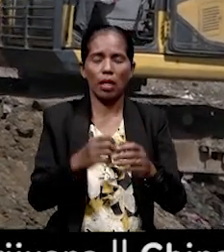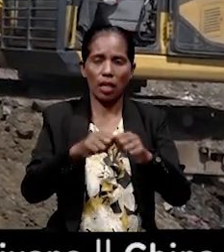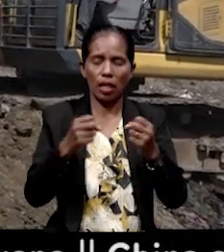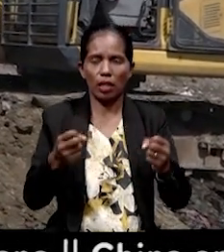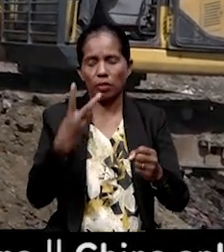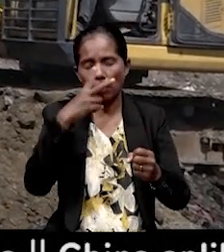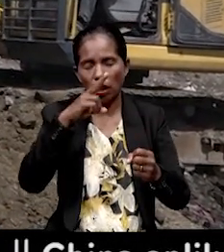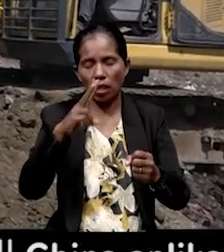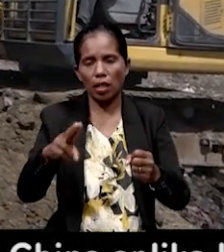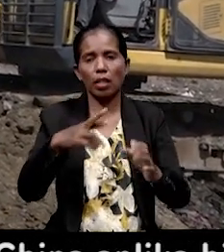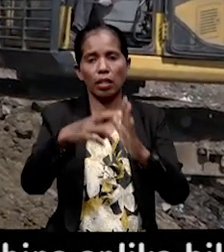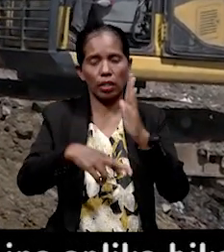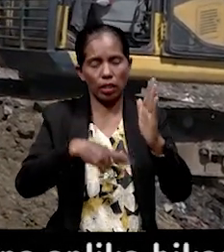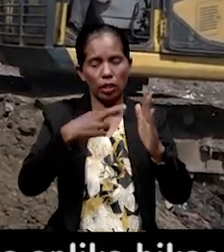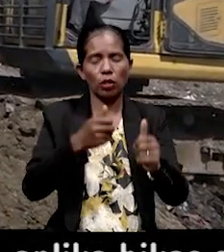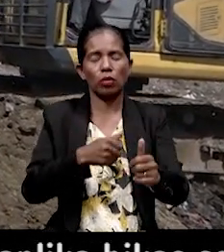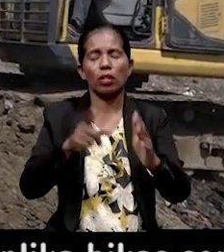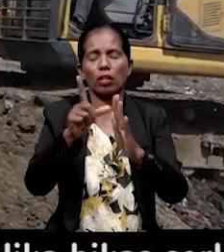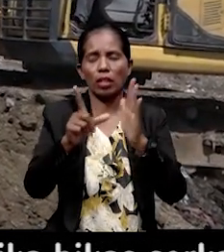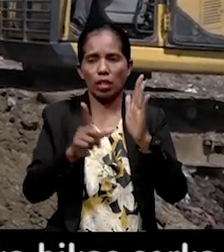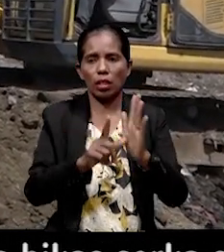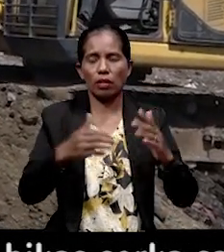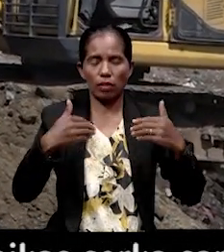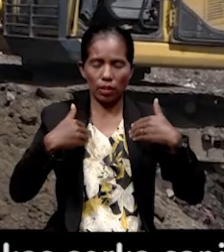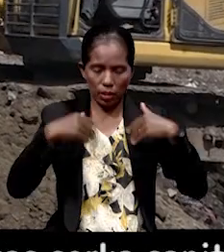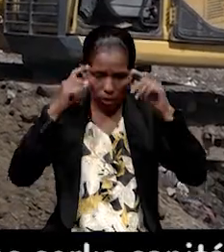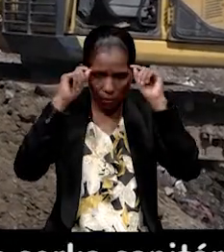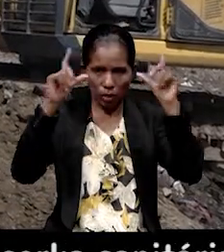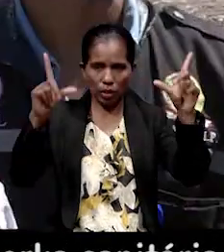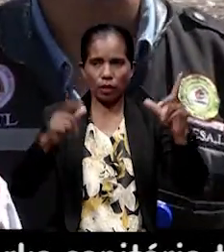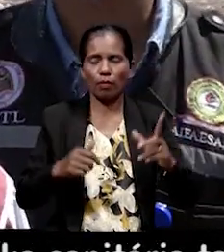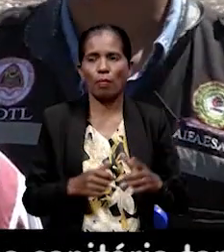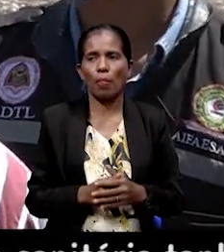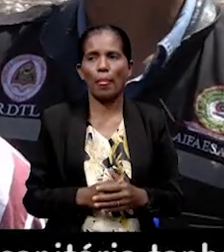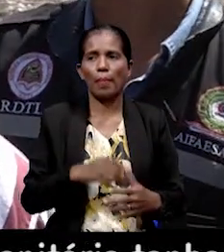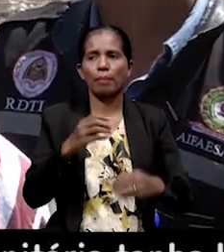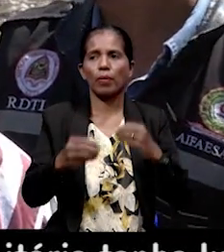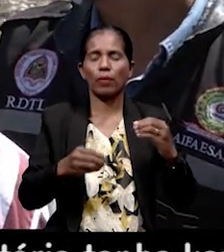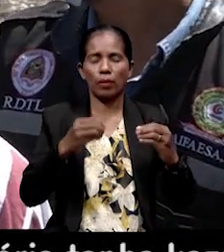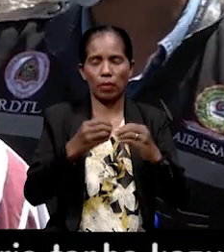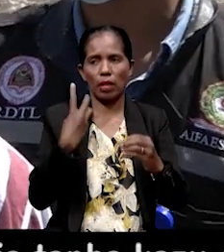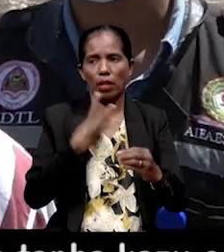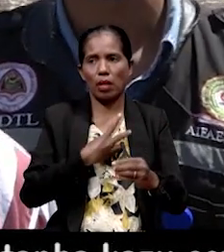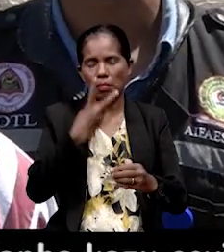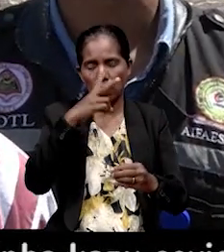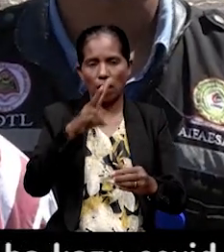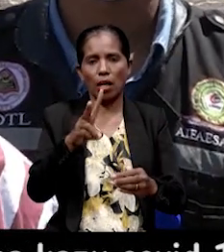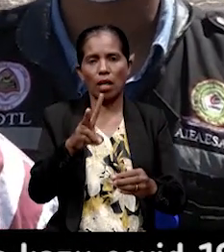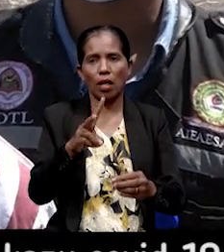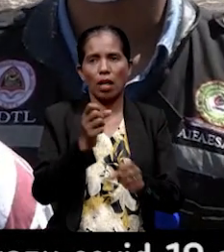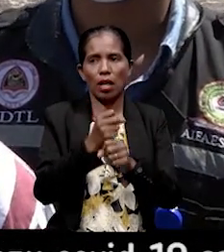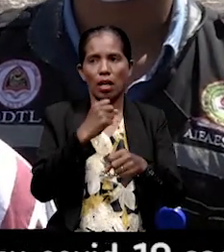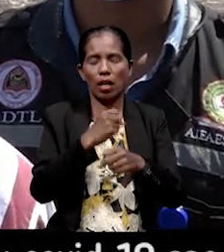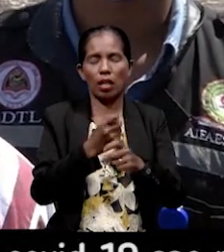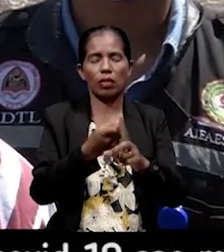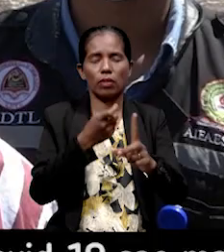renia circunstância tuir lei ne be vigora e a Timor Leste. Ne relaciona ho inspeção ne bem halau e os